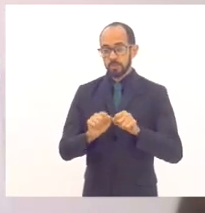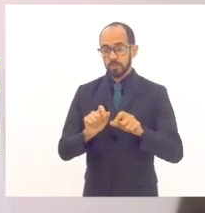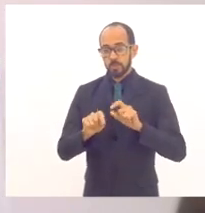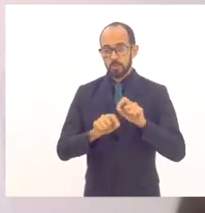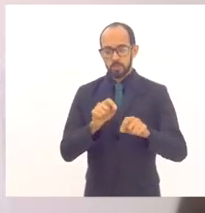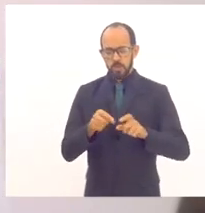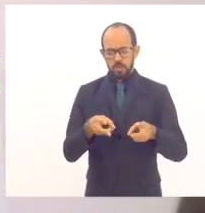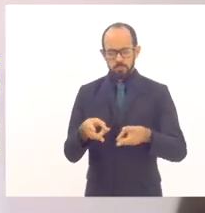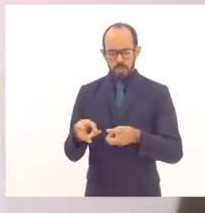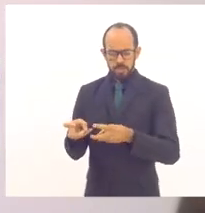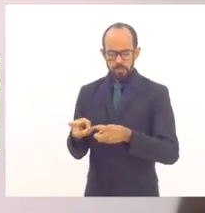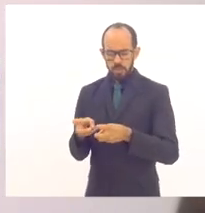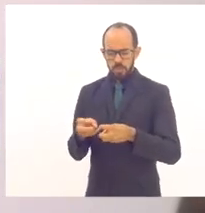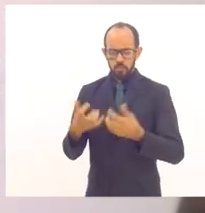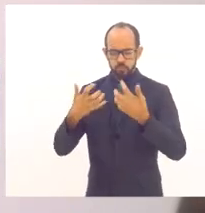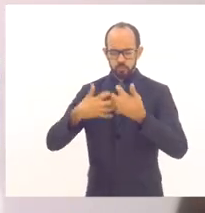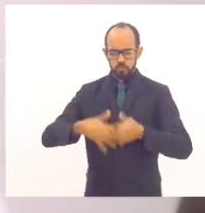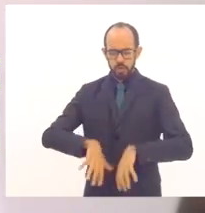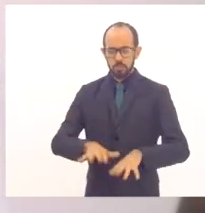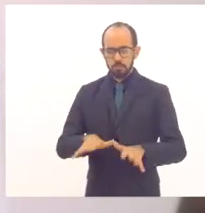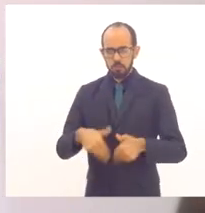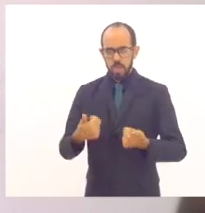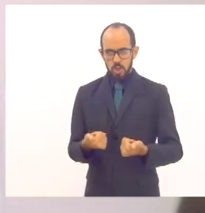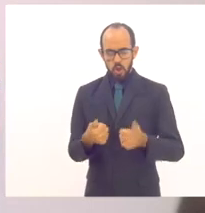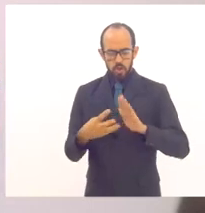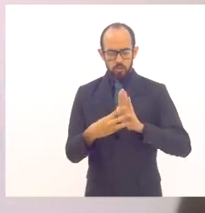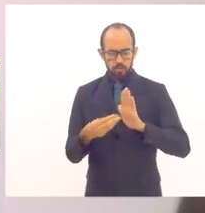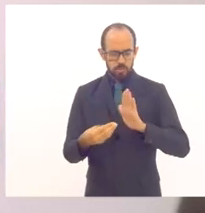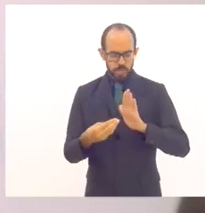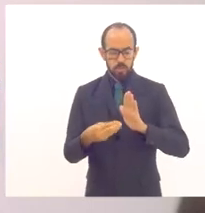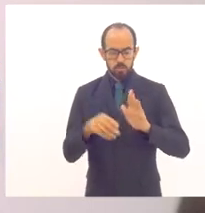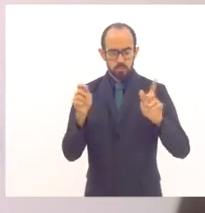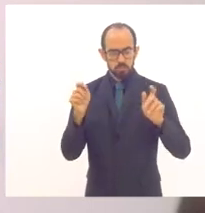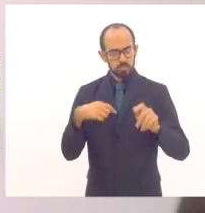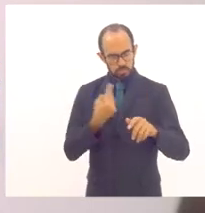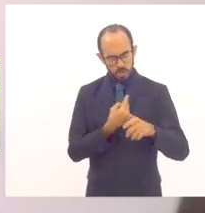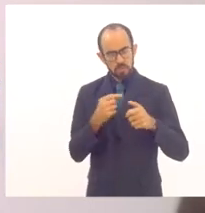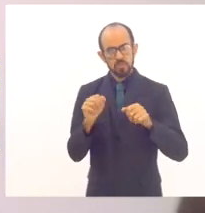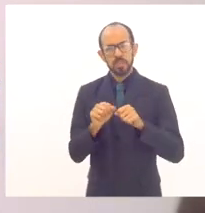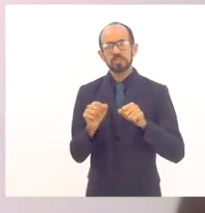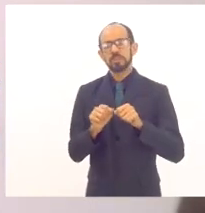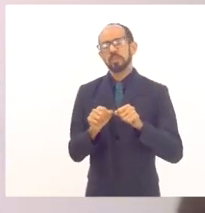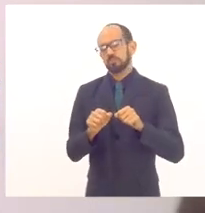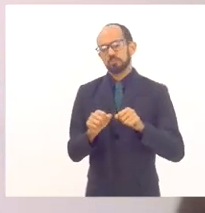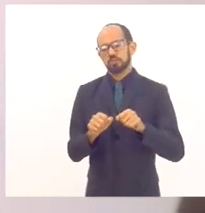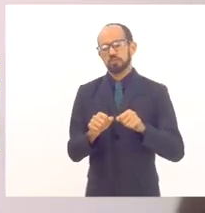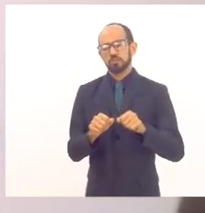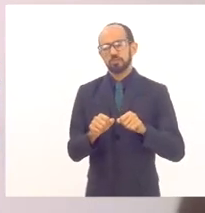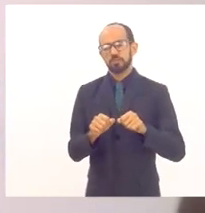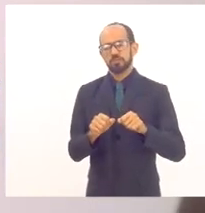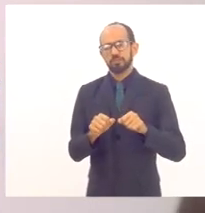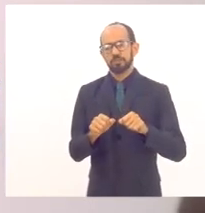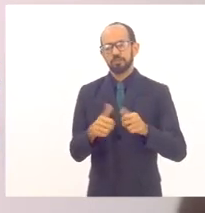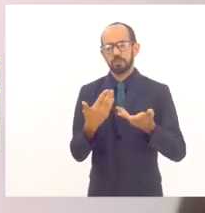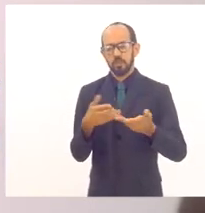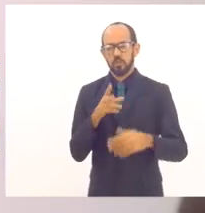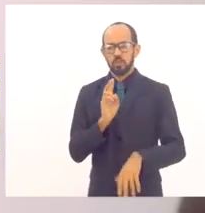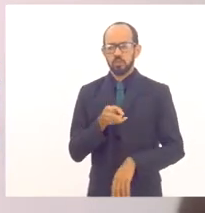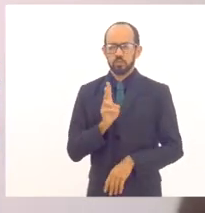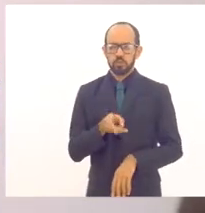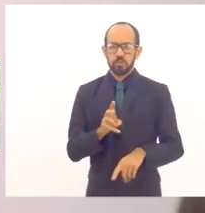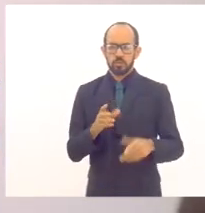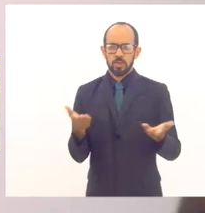e colocar dentro dos padrões, nós assim faremos como fazemos sempre. E vamos continuar então